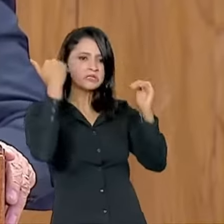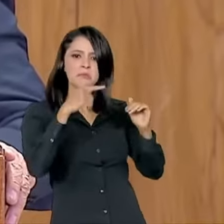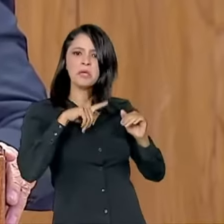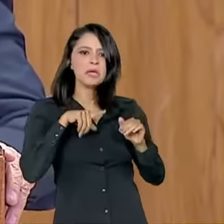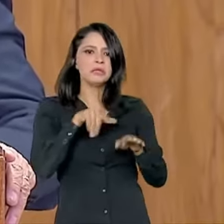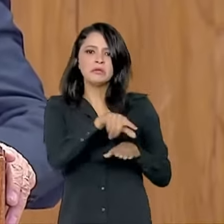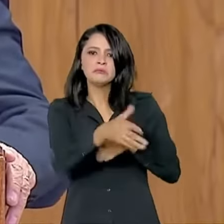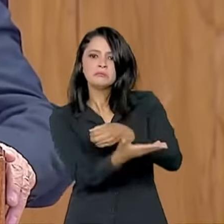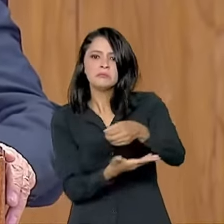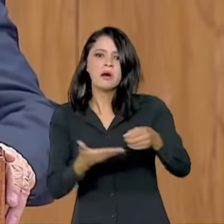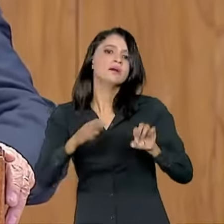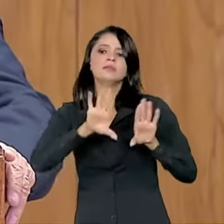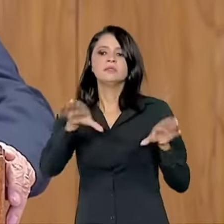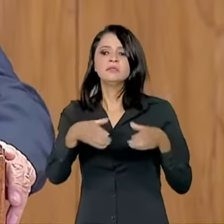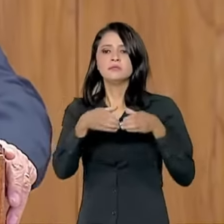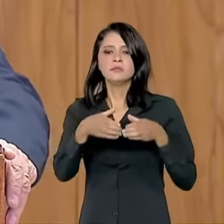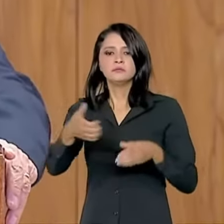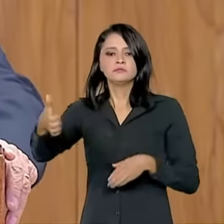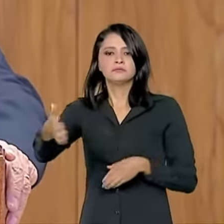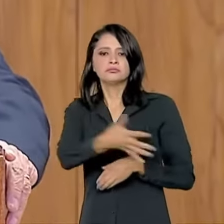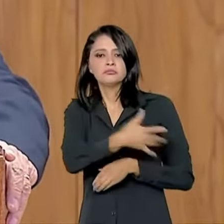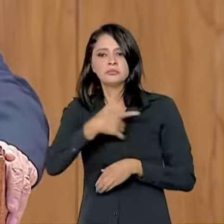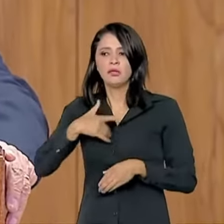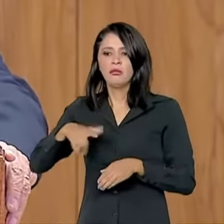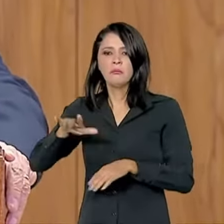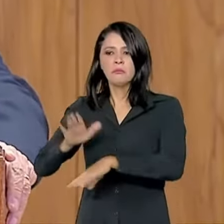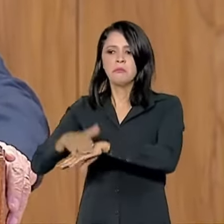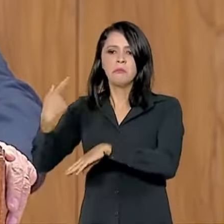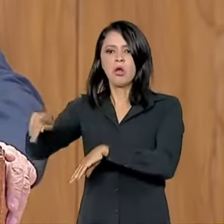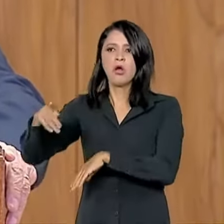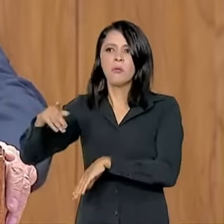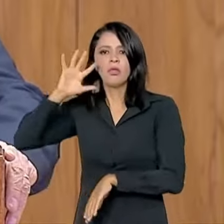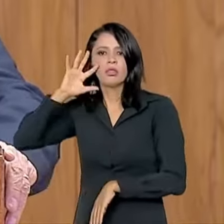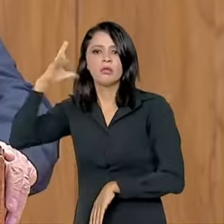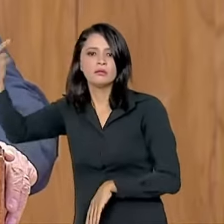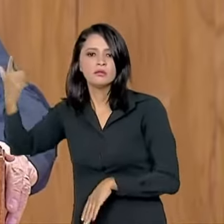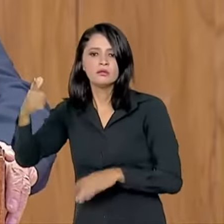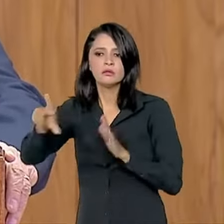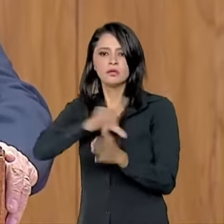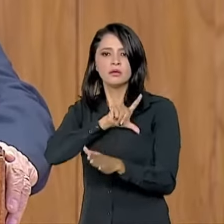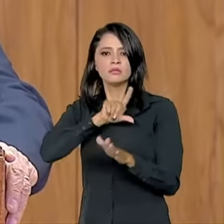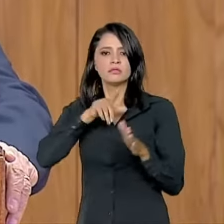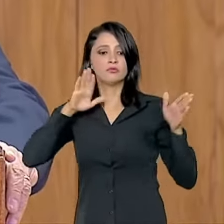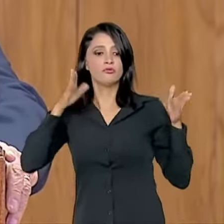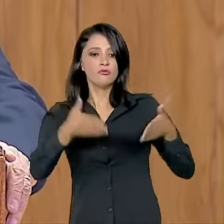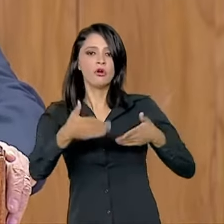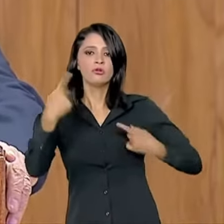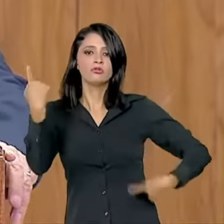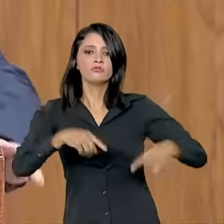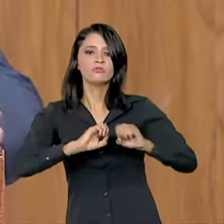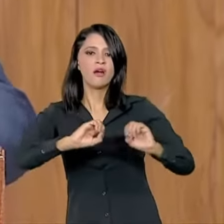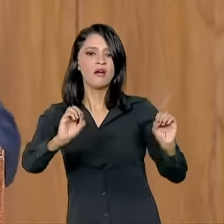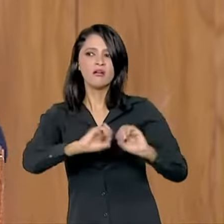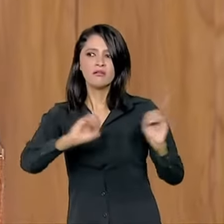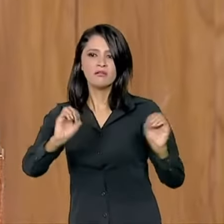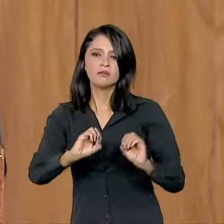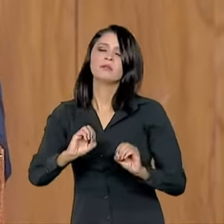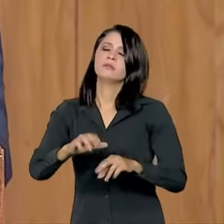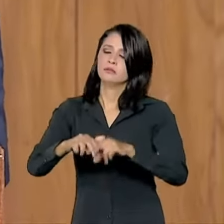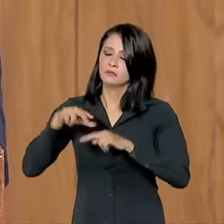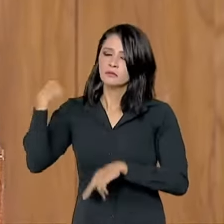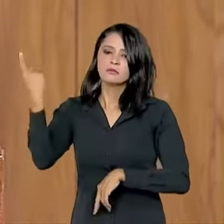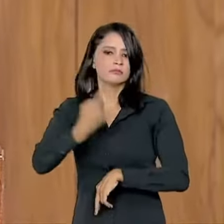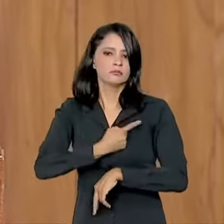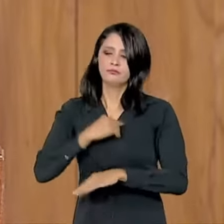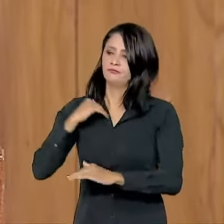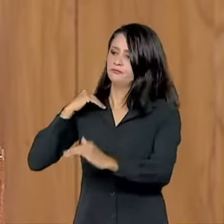ONU e tomam decisões unilaterais, sem discutir em nenhum fórum. Por isso é que nós